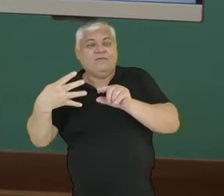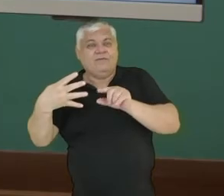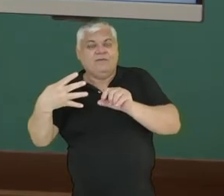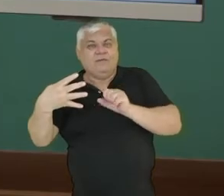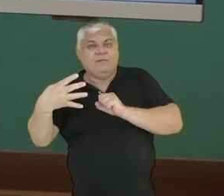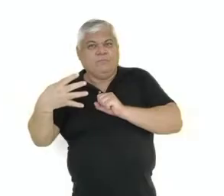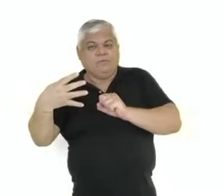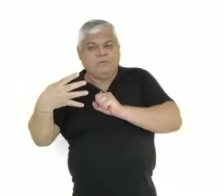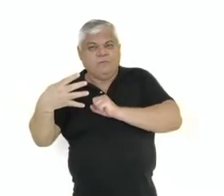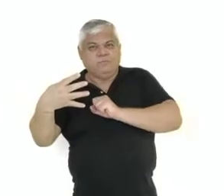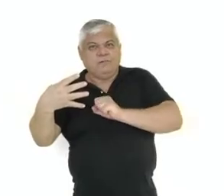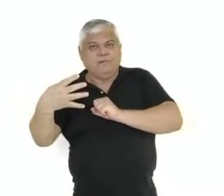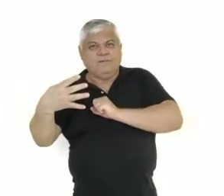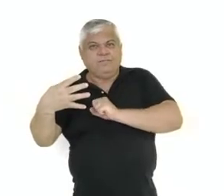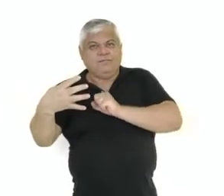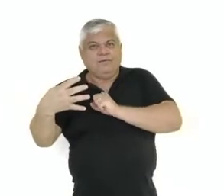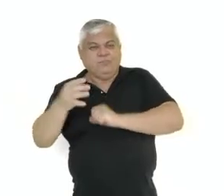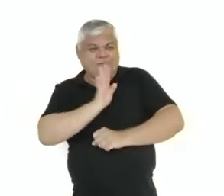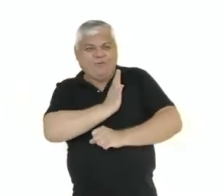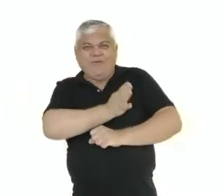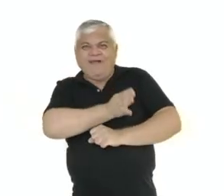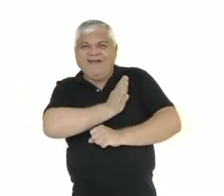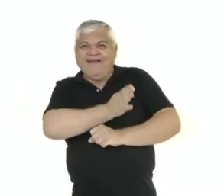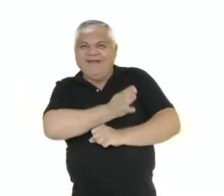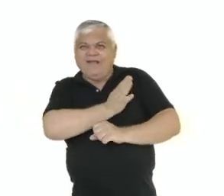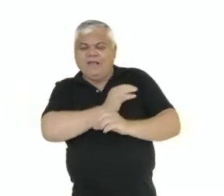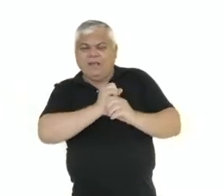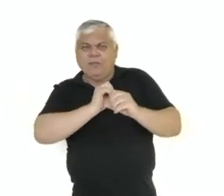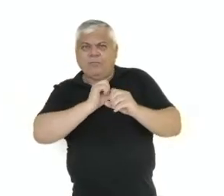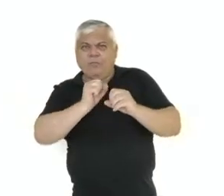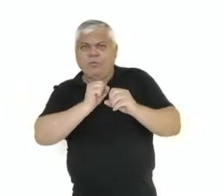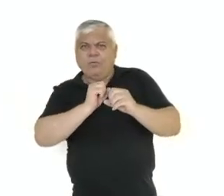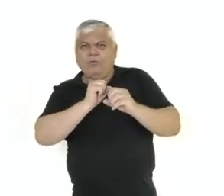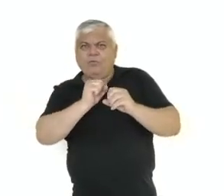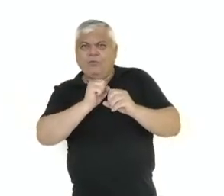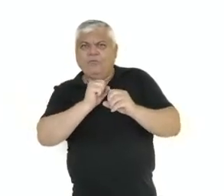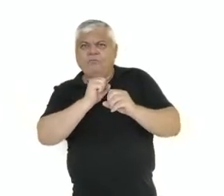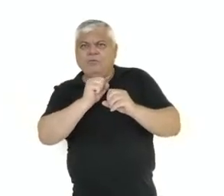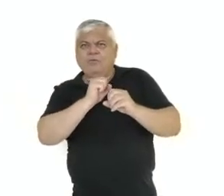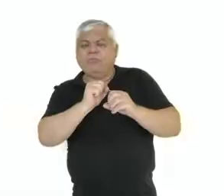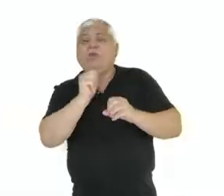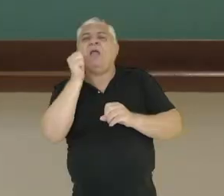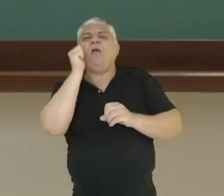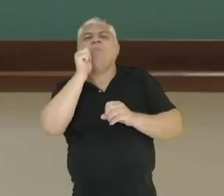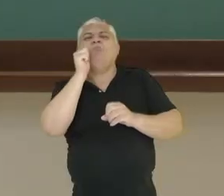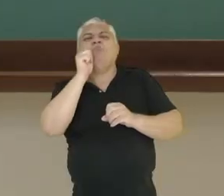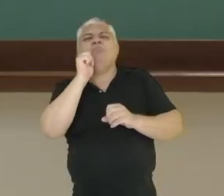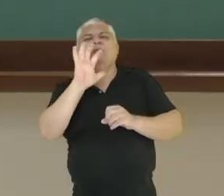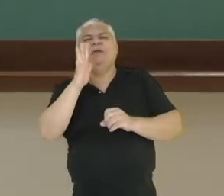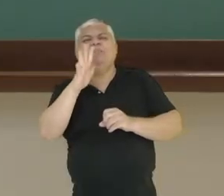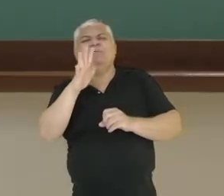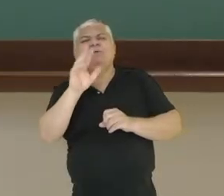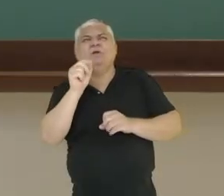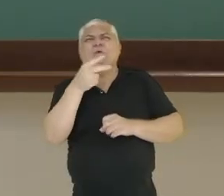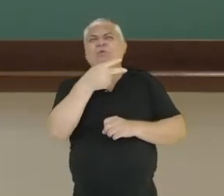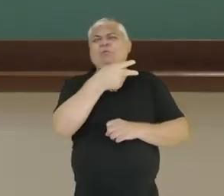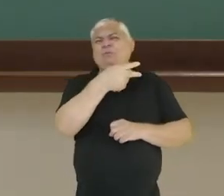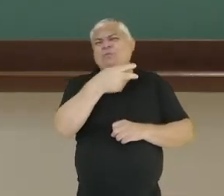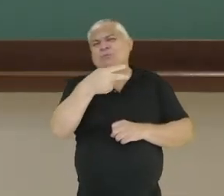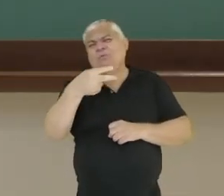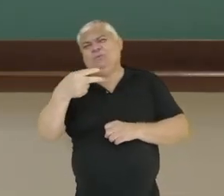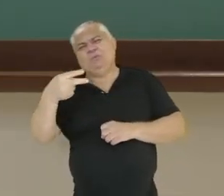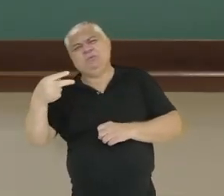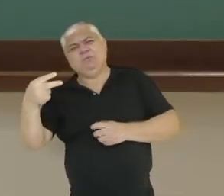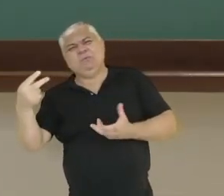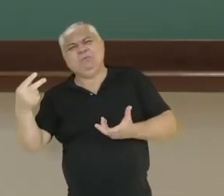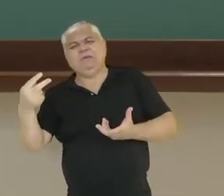bater na quarta semana. E na quarta semana, a mulher, como que estaria a mulher? Ela já estaria mais ou menos há 2 semanas